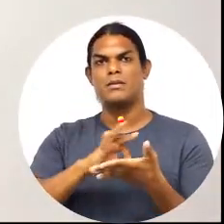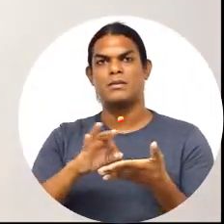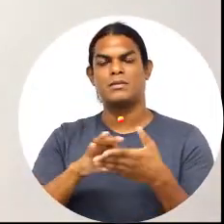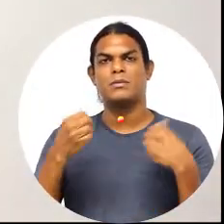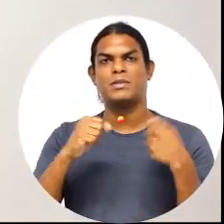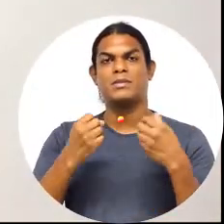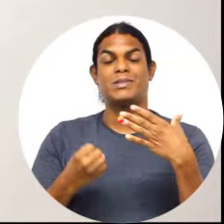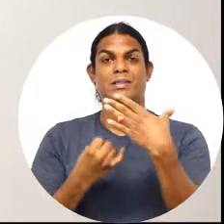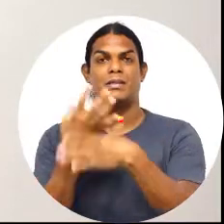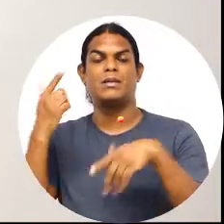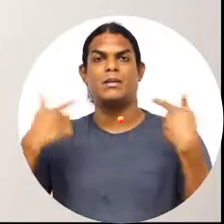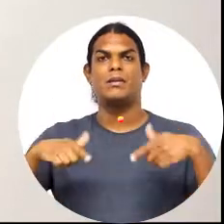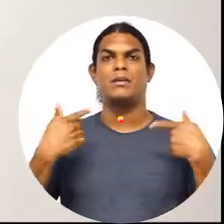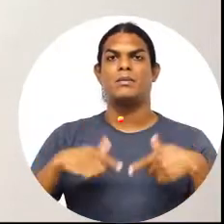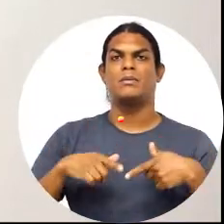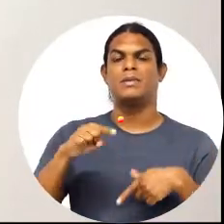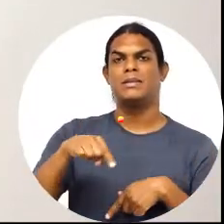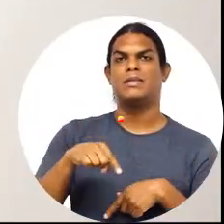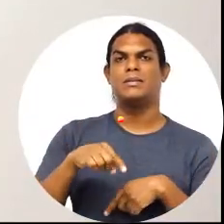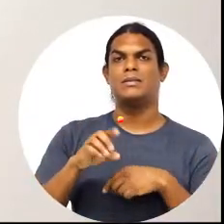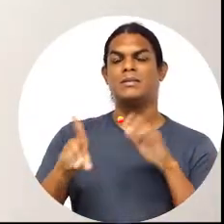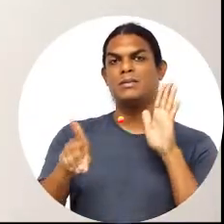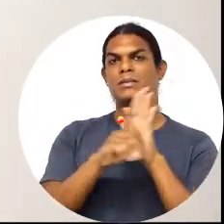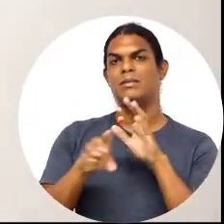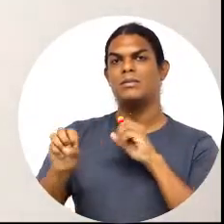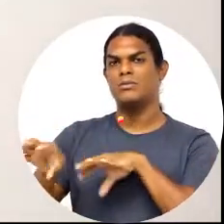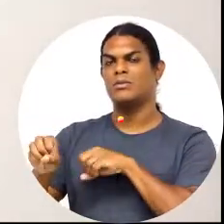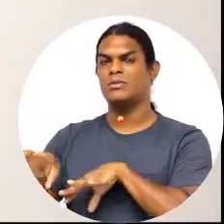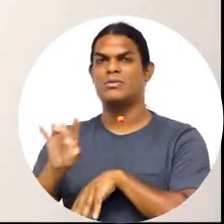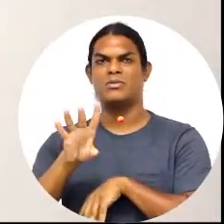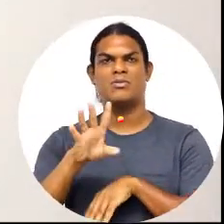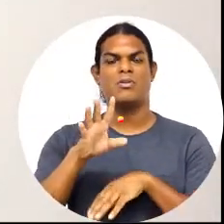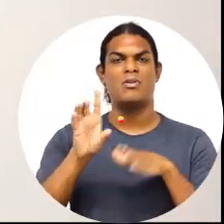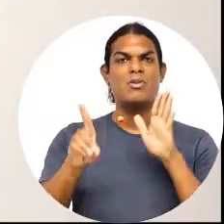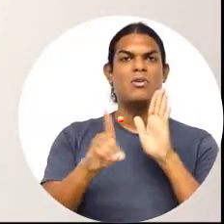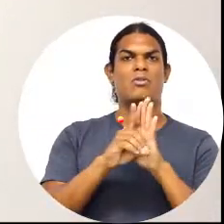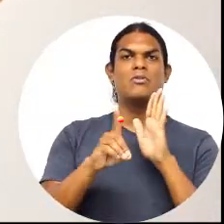quais o direito à educação não fosse só um direito